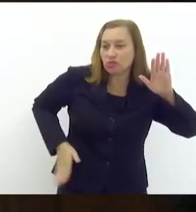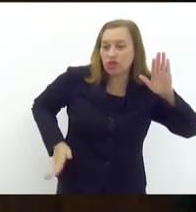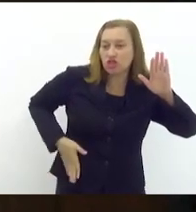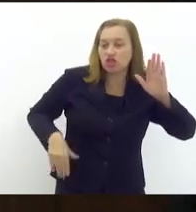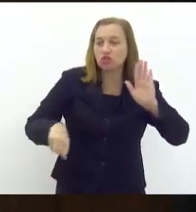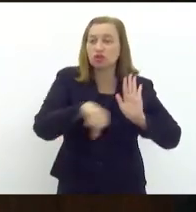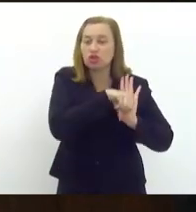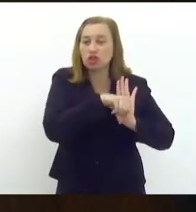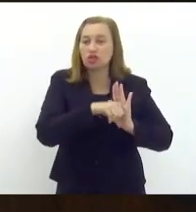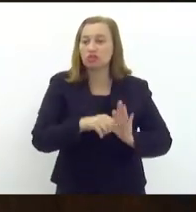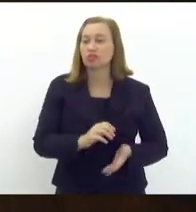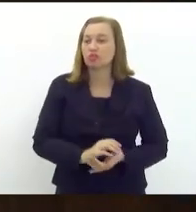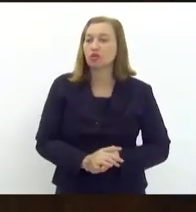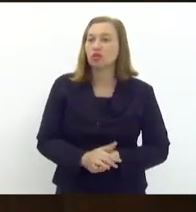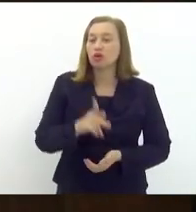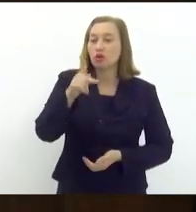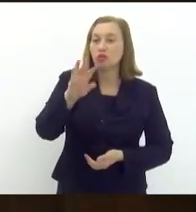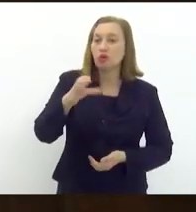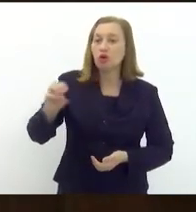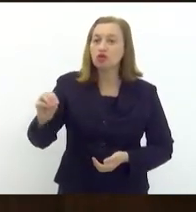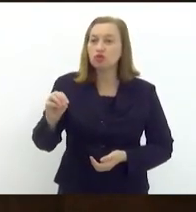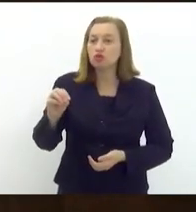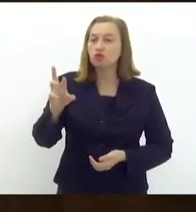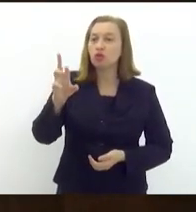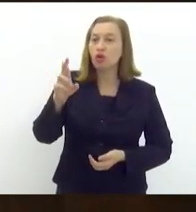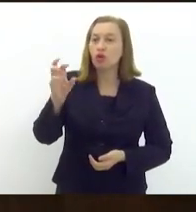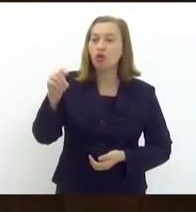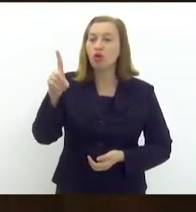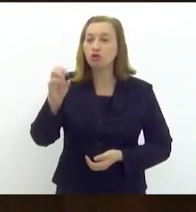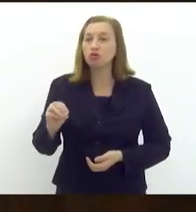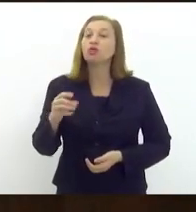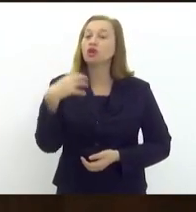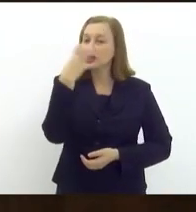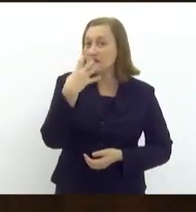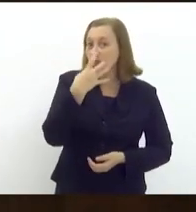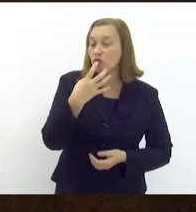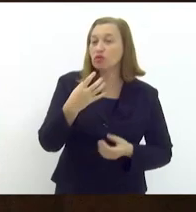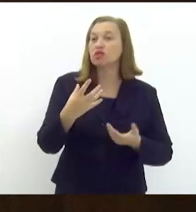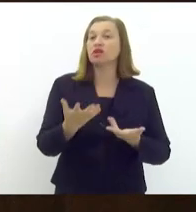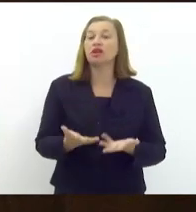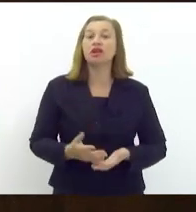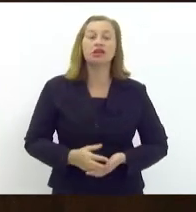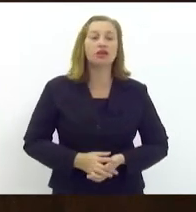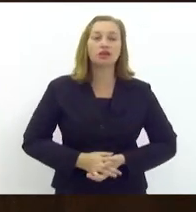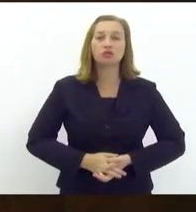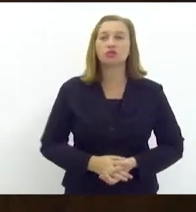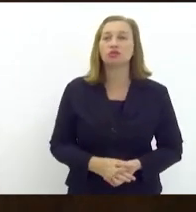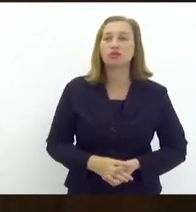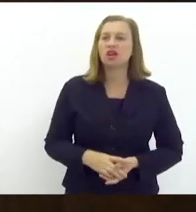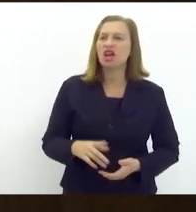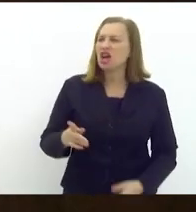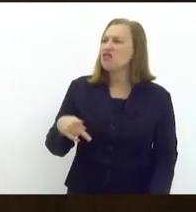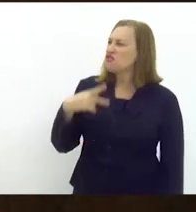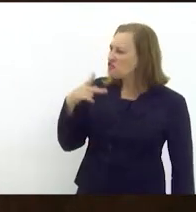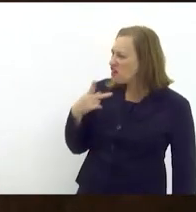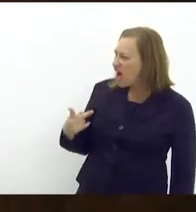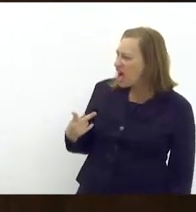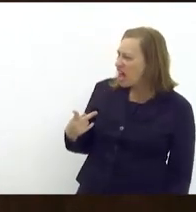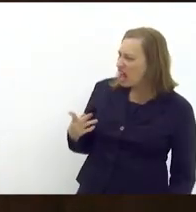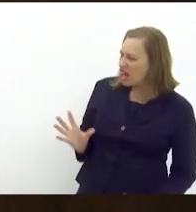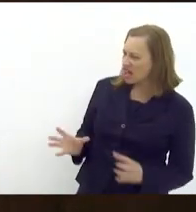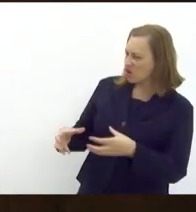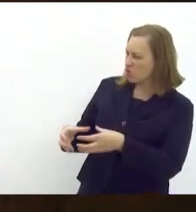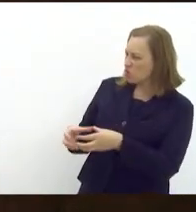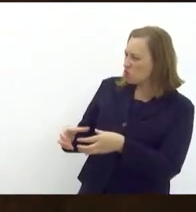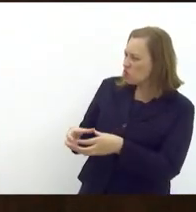pose do rodo que inclusive tem músicas e aqui eu vou dar exemplo de uma delas fala que a Tropa é Comando